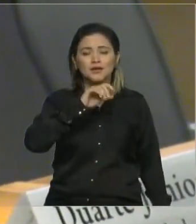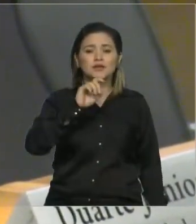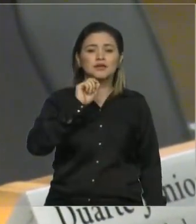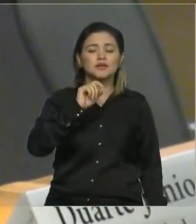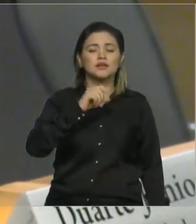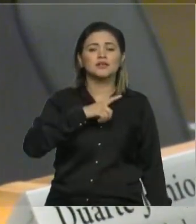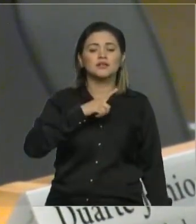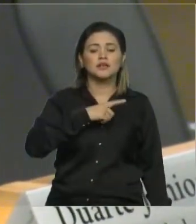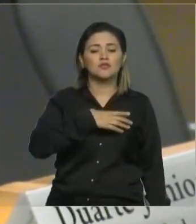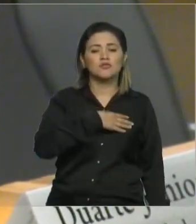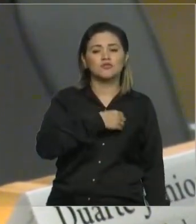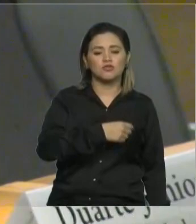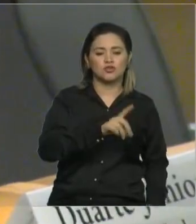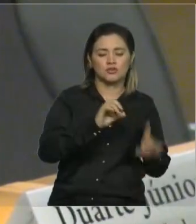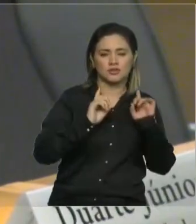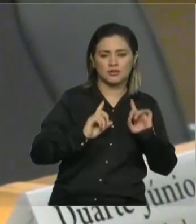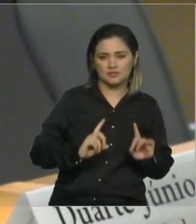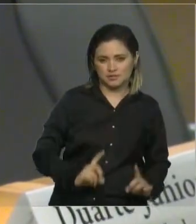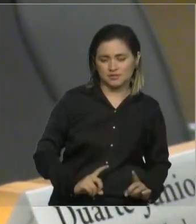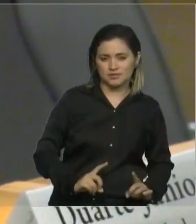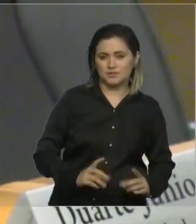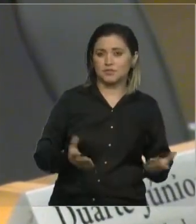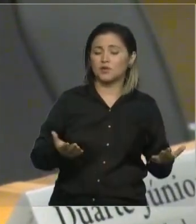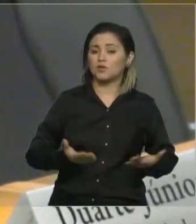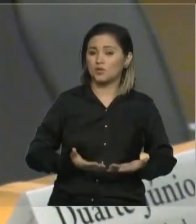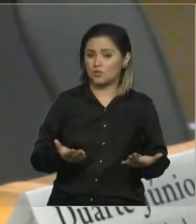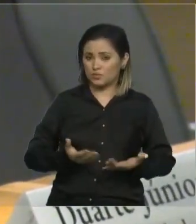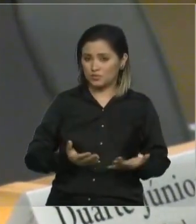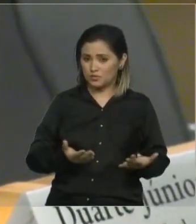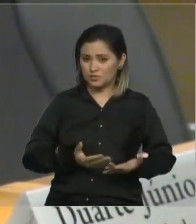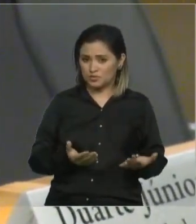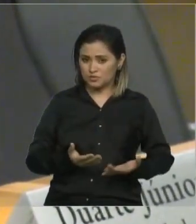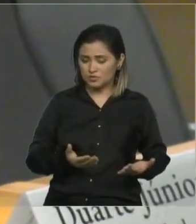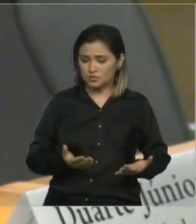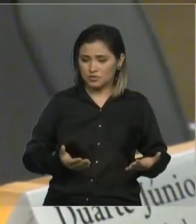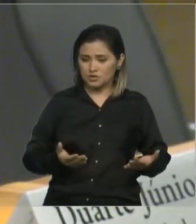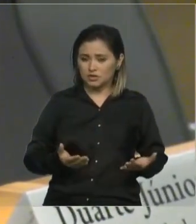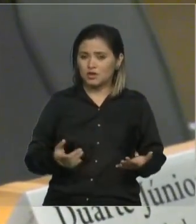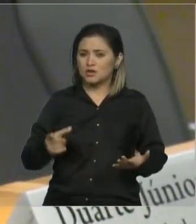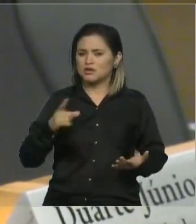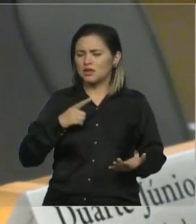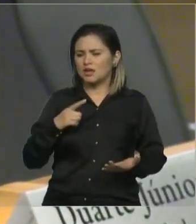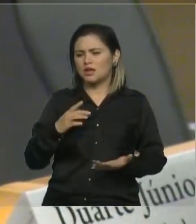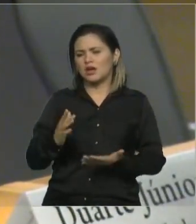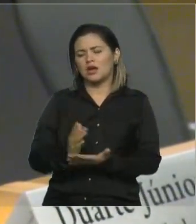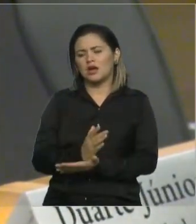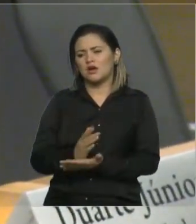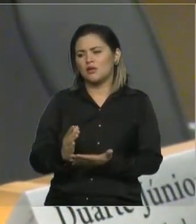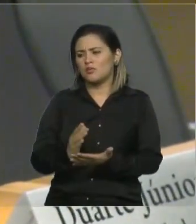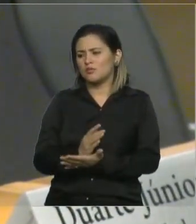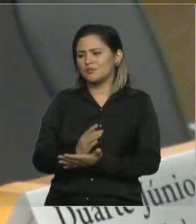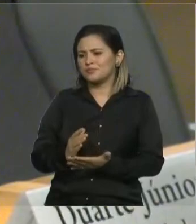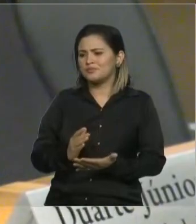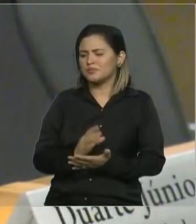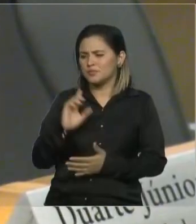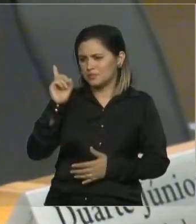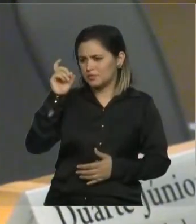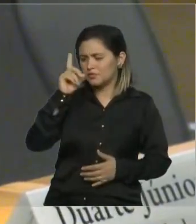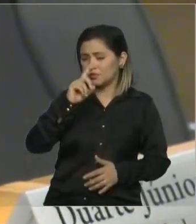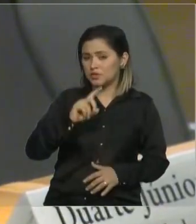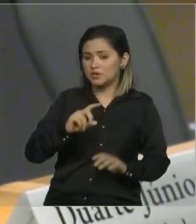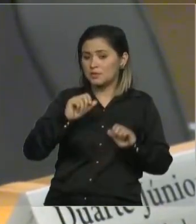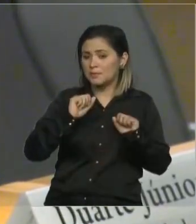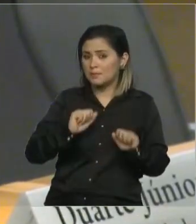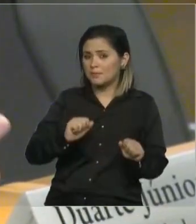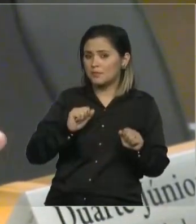como seu filho, que hoje tem algumas dificuldades, como ele pode ser uma pessoa especial na vida, não só